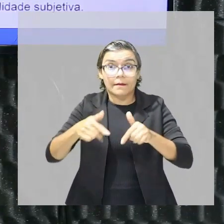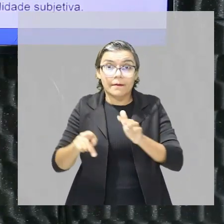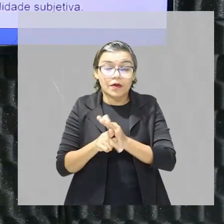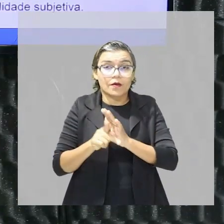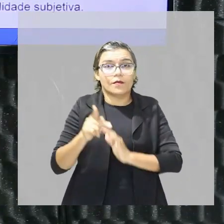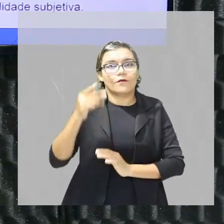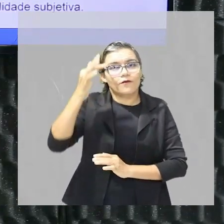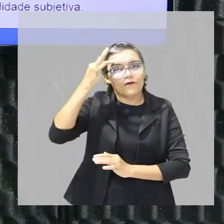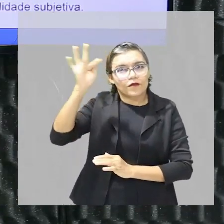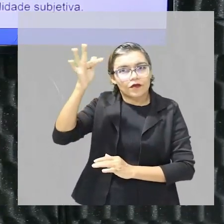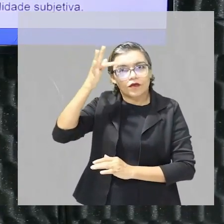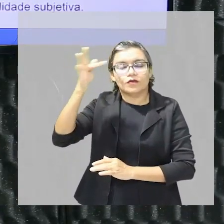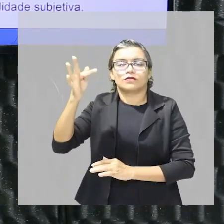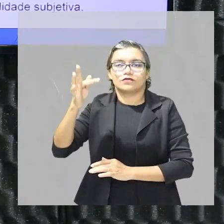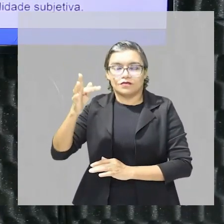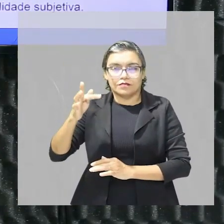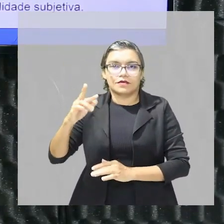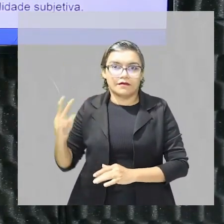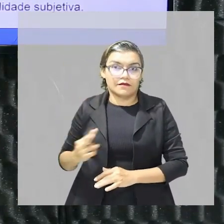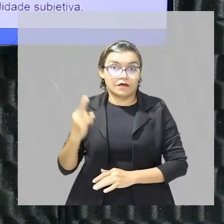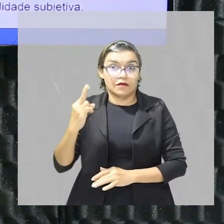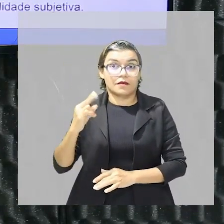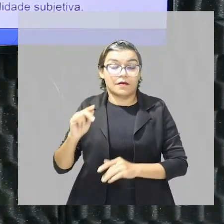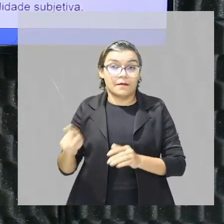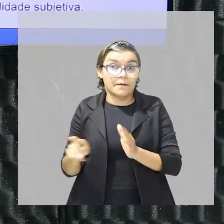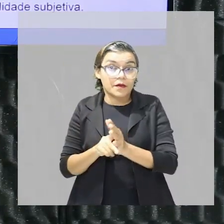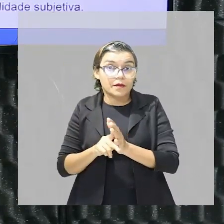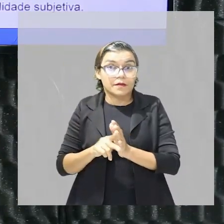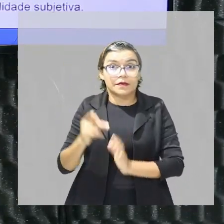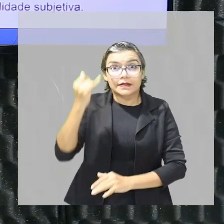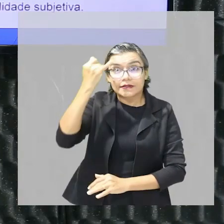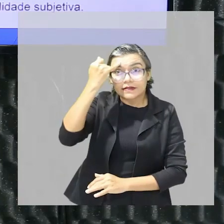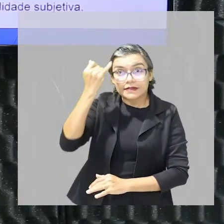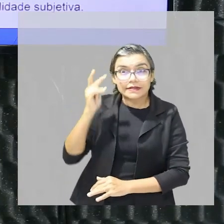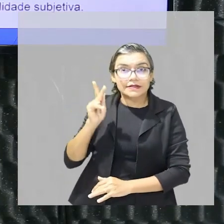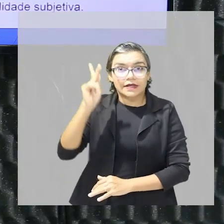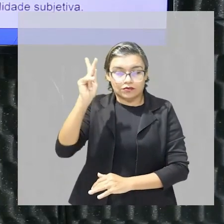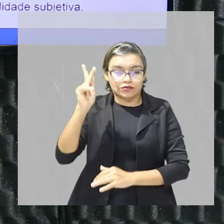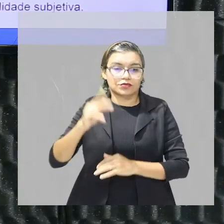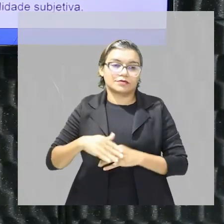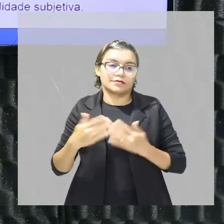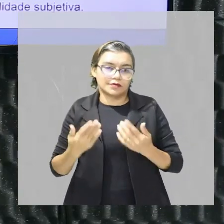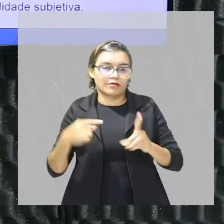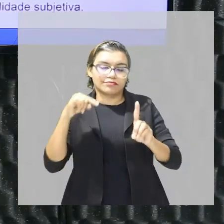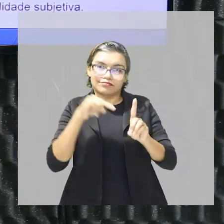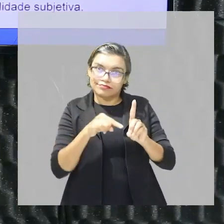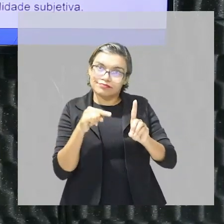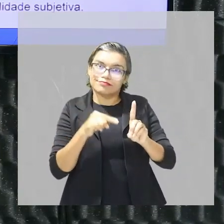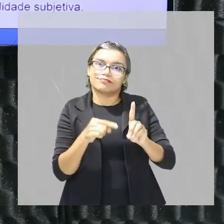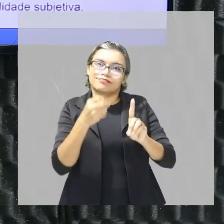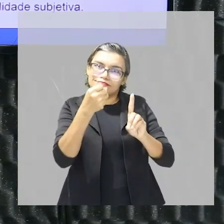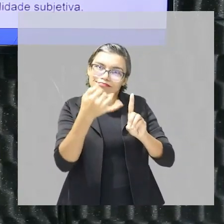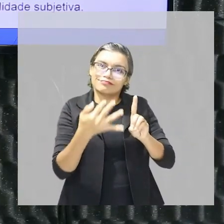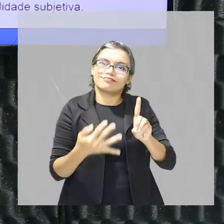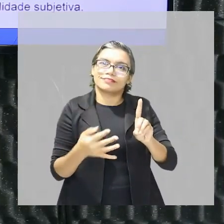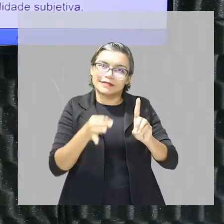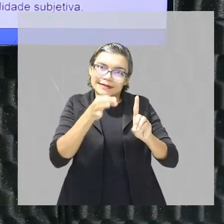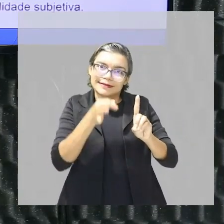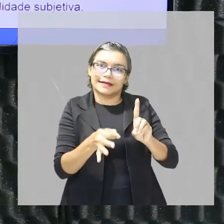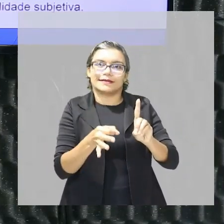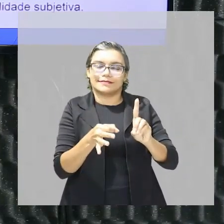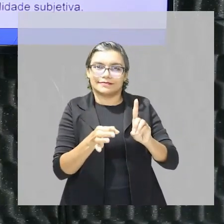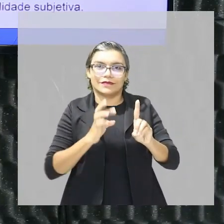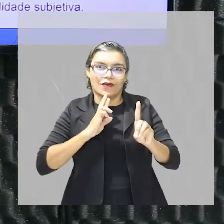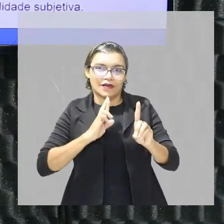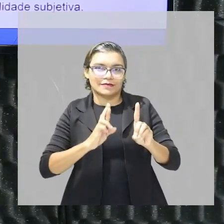válida para o nosso autor que é cante tá então aqui a letra d de dado você vai marcar a letra d de